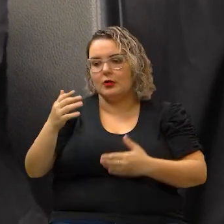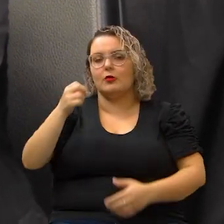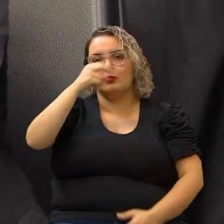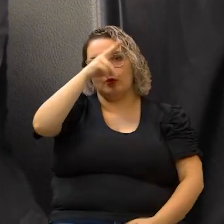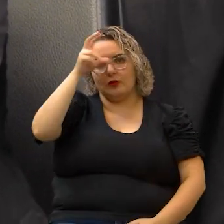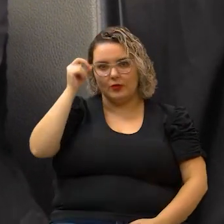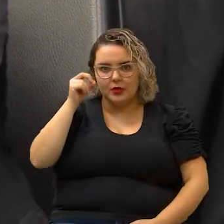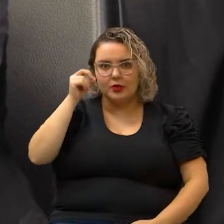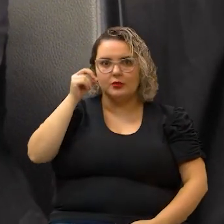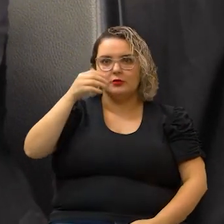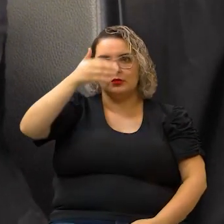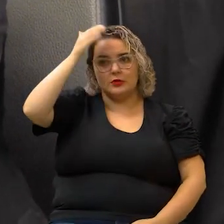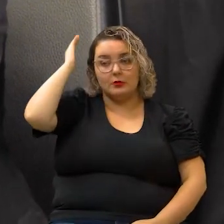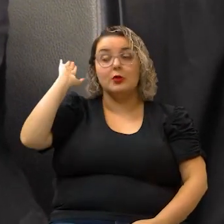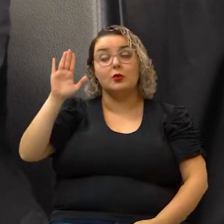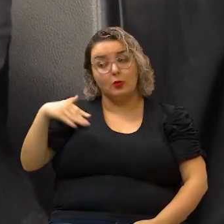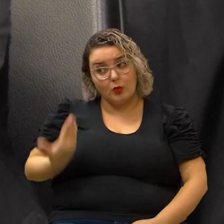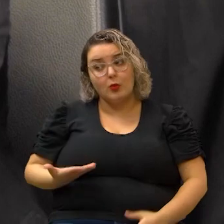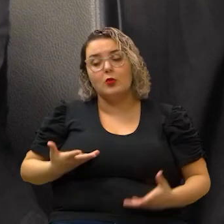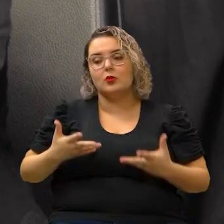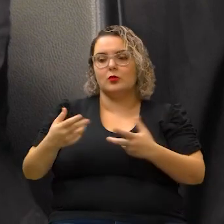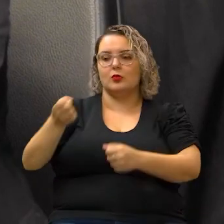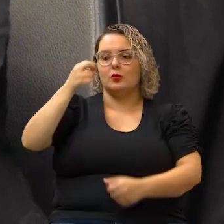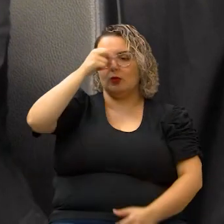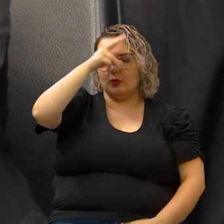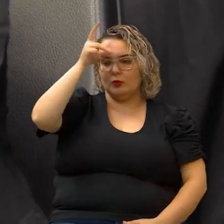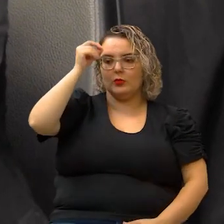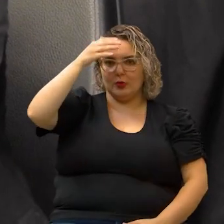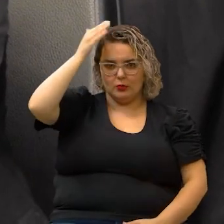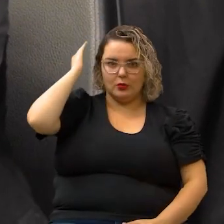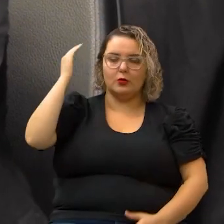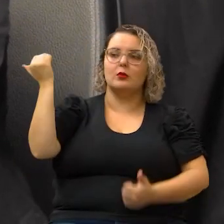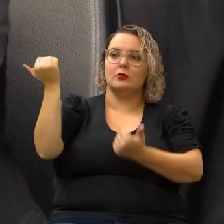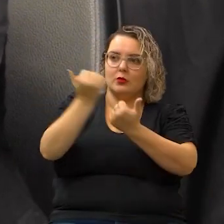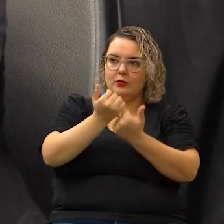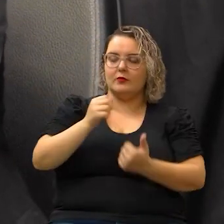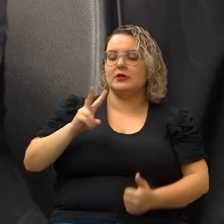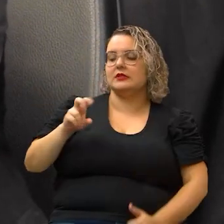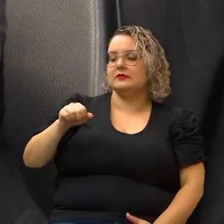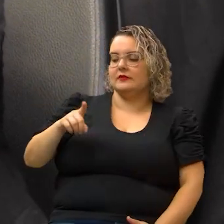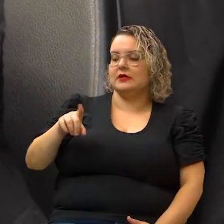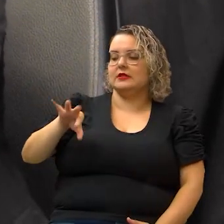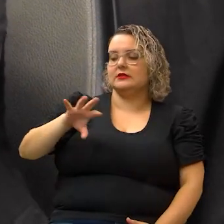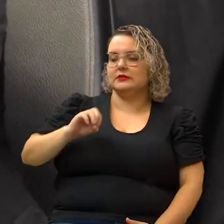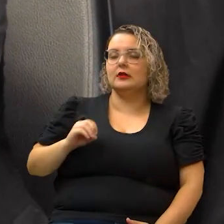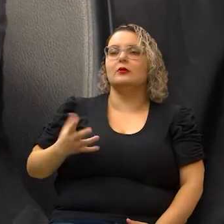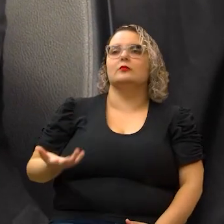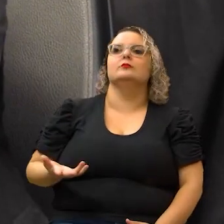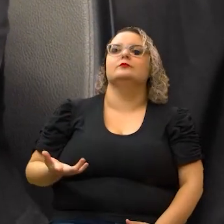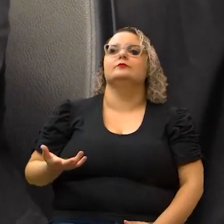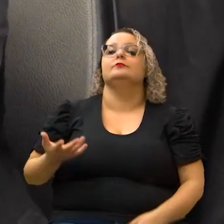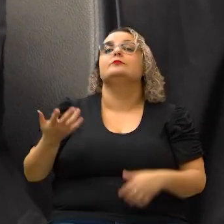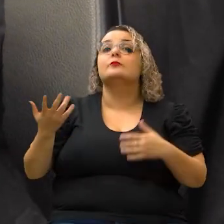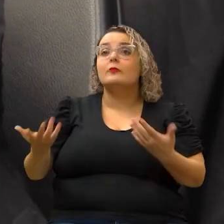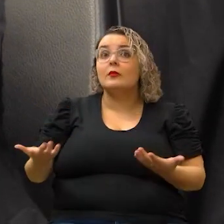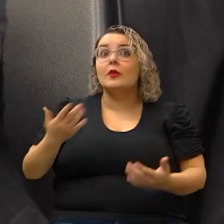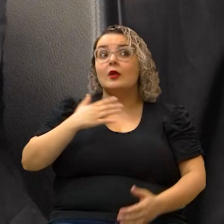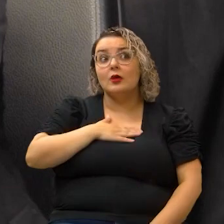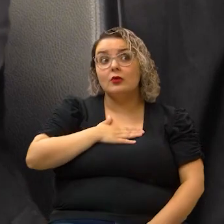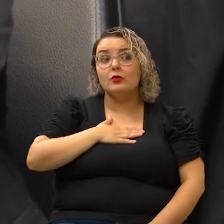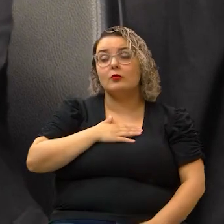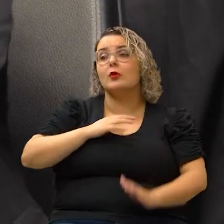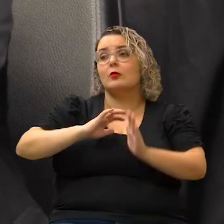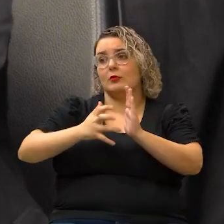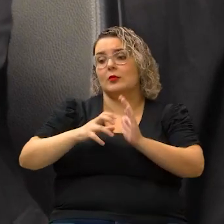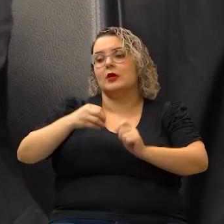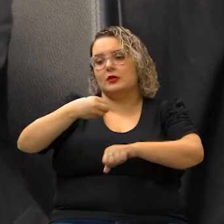Dário Saad pelo convite, pelo honroso convite, né? Tanto o prefeito como o vice-prefeito, Vanderlei de Almeida,